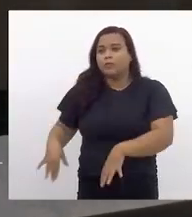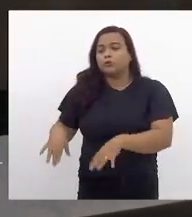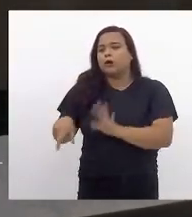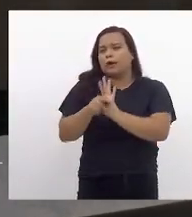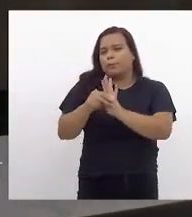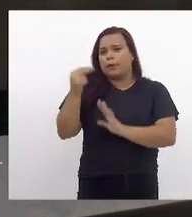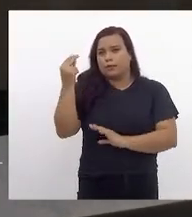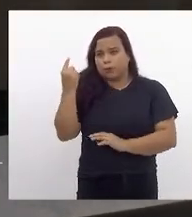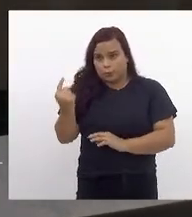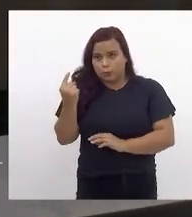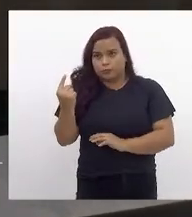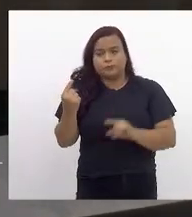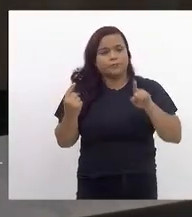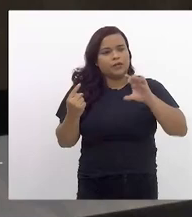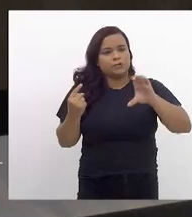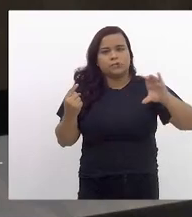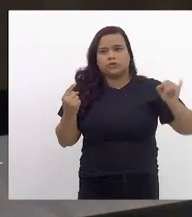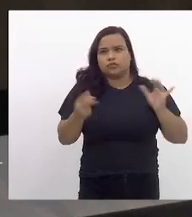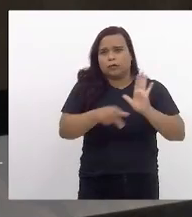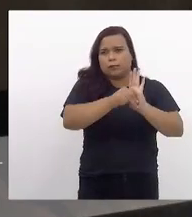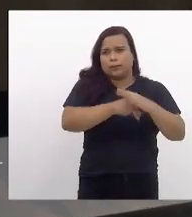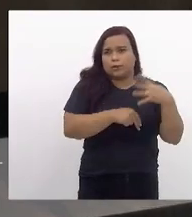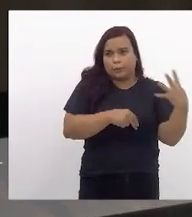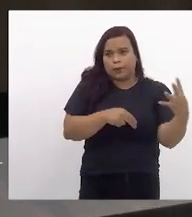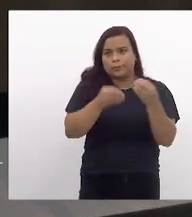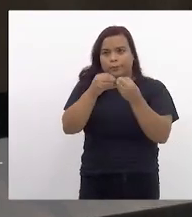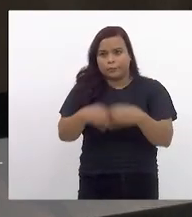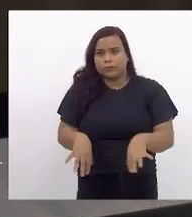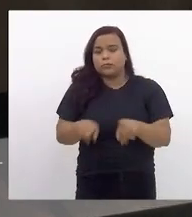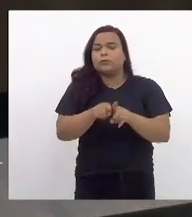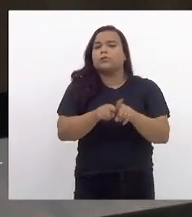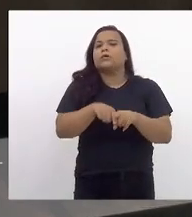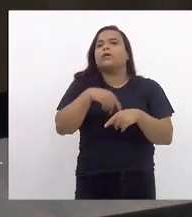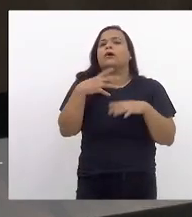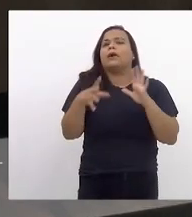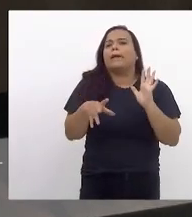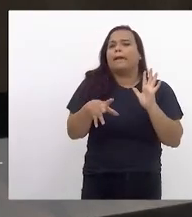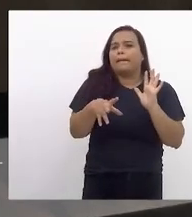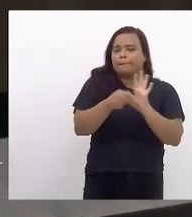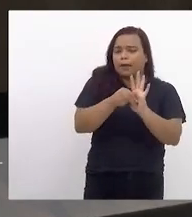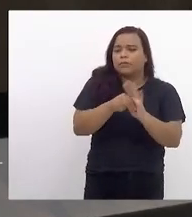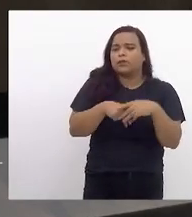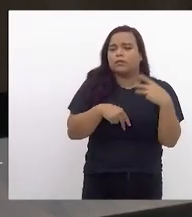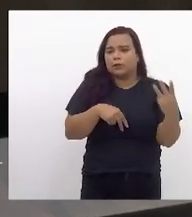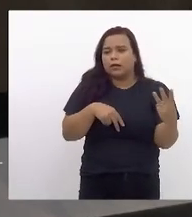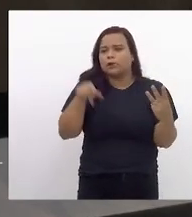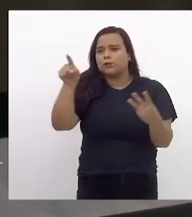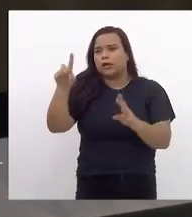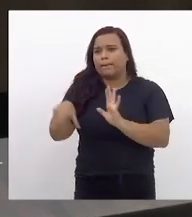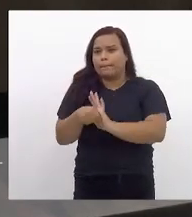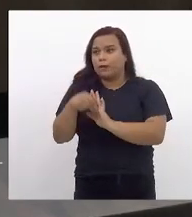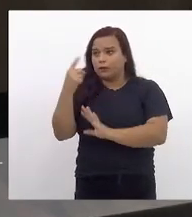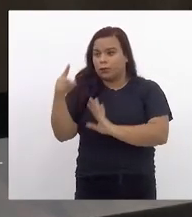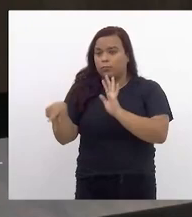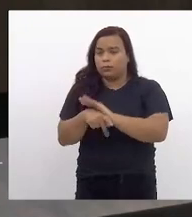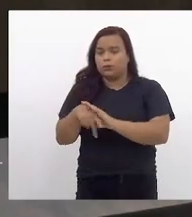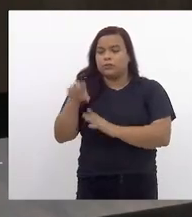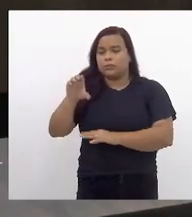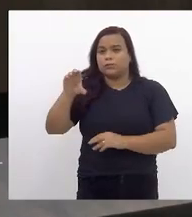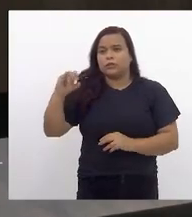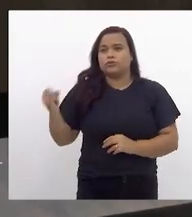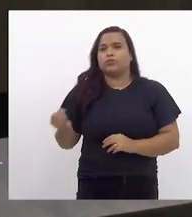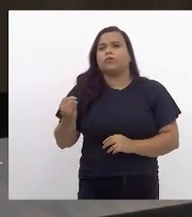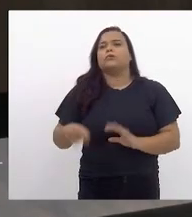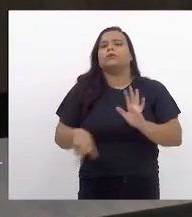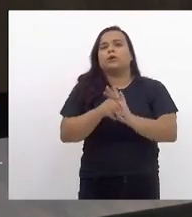CCJ, emenda 2 pela emenda 3 da CCJ, emenda 3 pela emenda 1 da CCJ, emendas 4 e 5 pela emenda 2